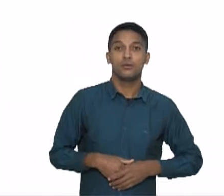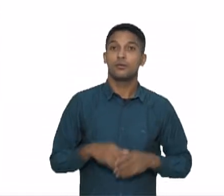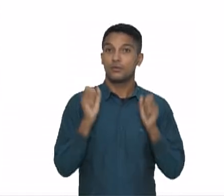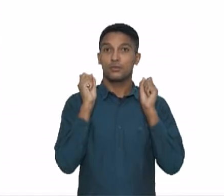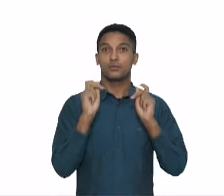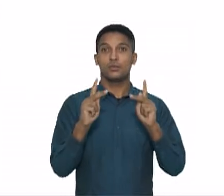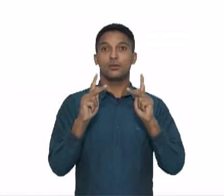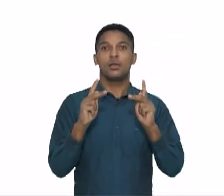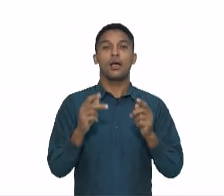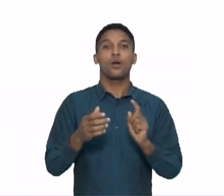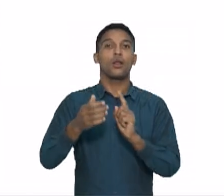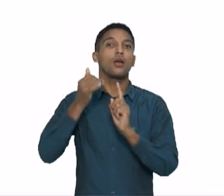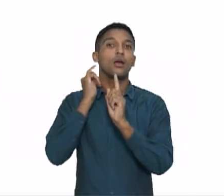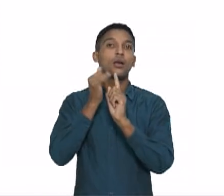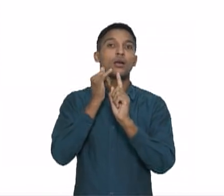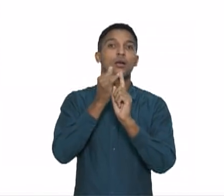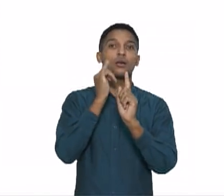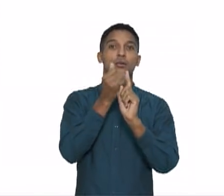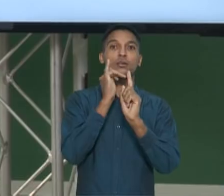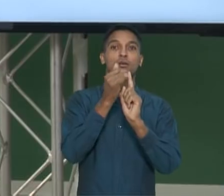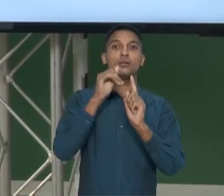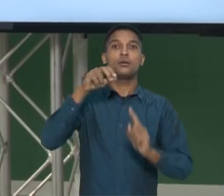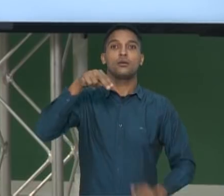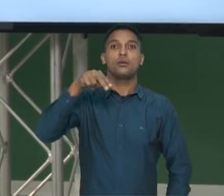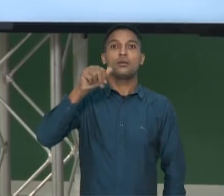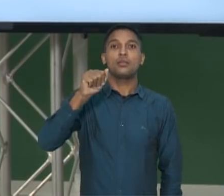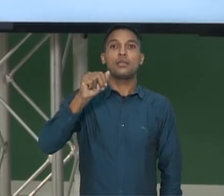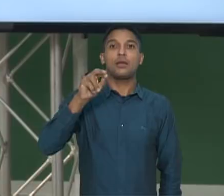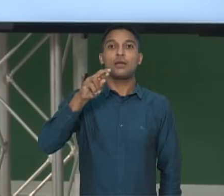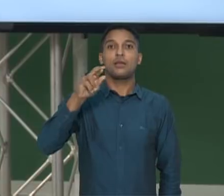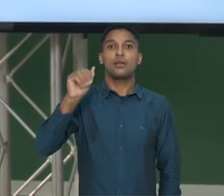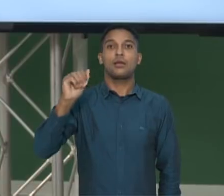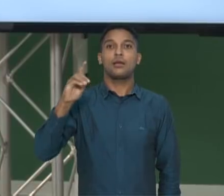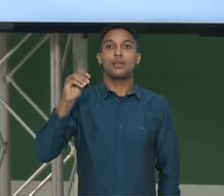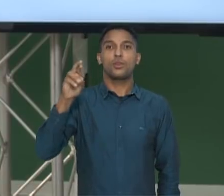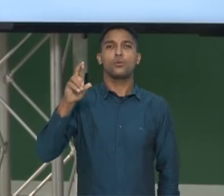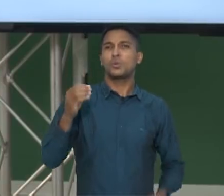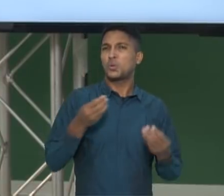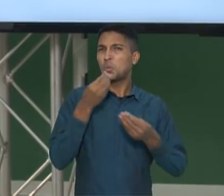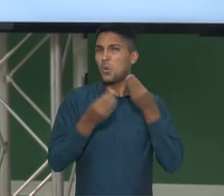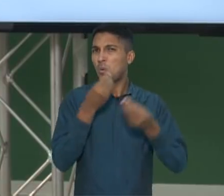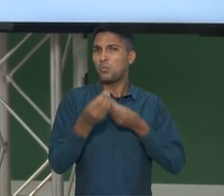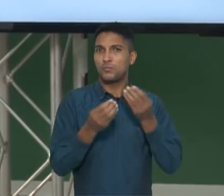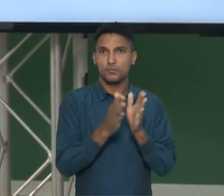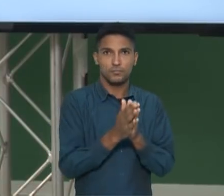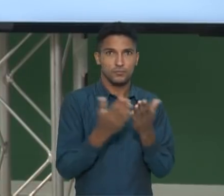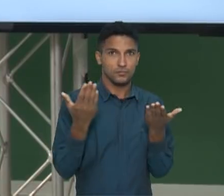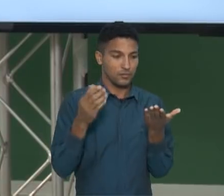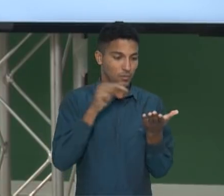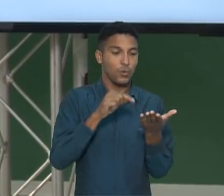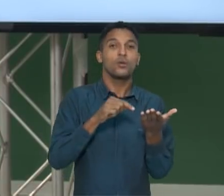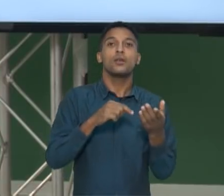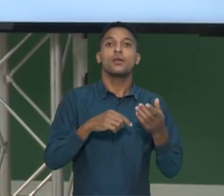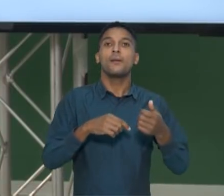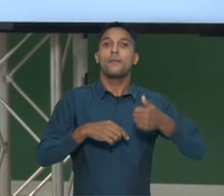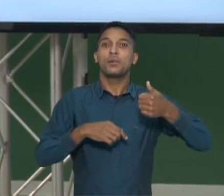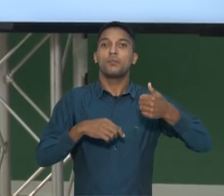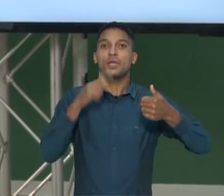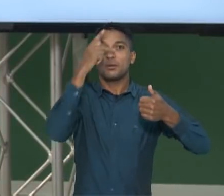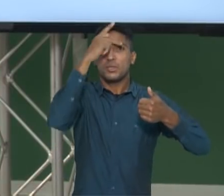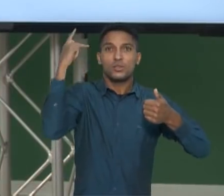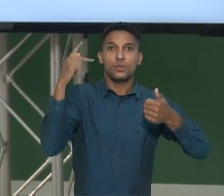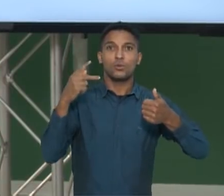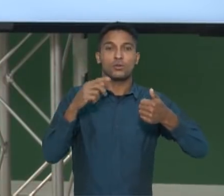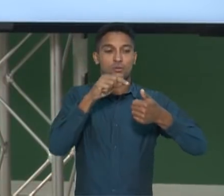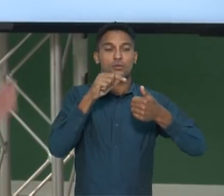gente tem aí as possibilidades de ter um narrador num conto? Então vejam, ele pode ser em primeira pessoa, ou seja, é o